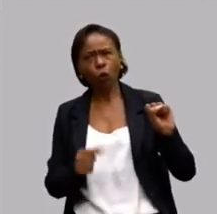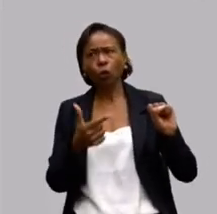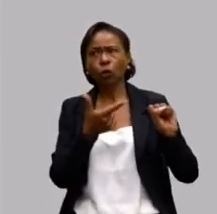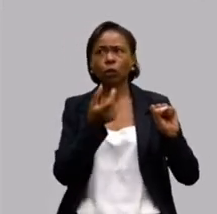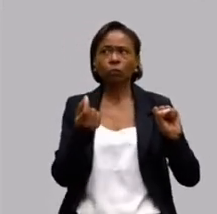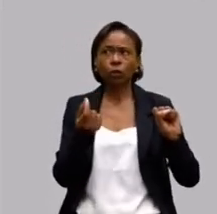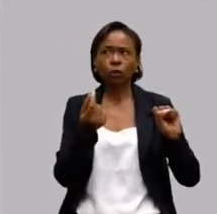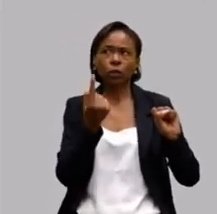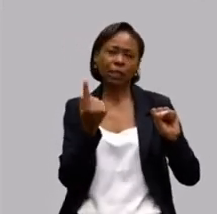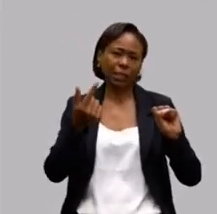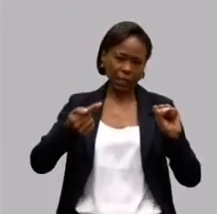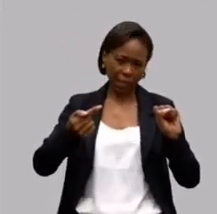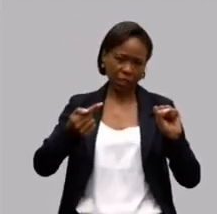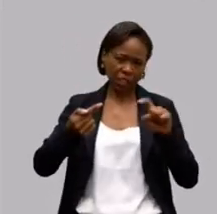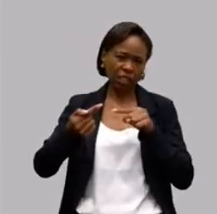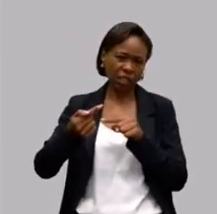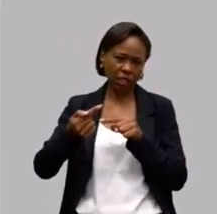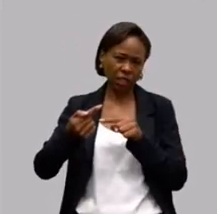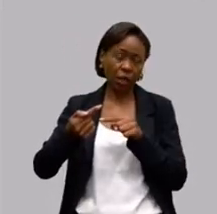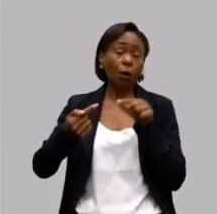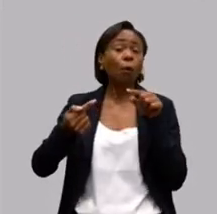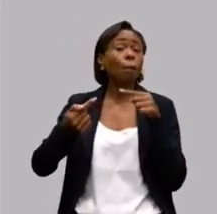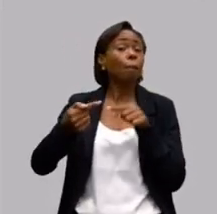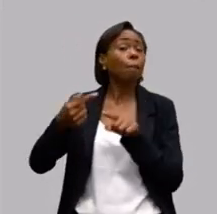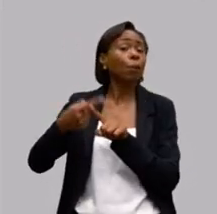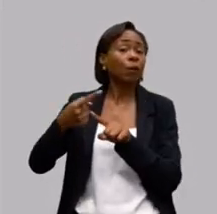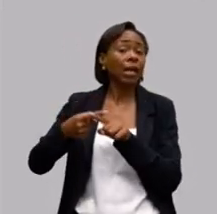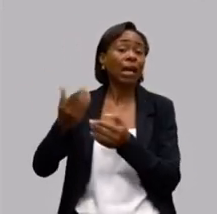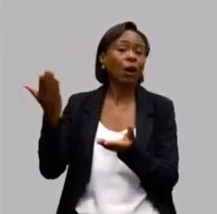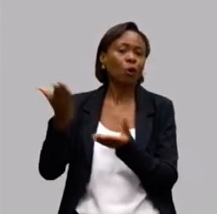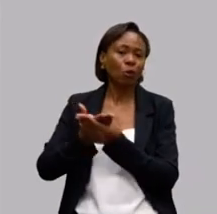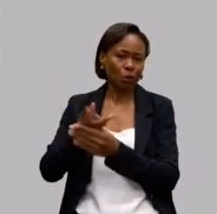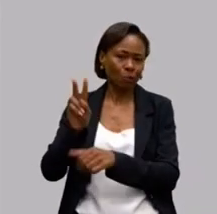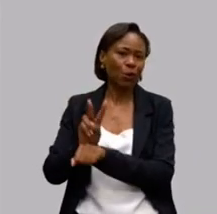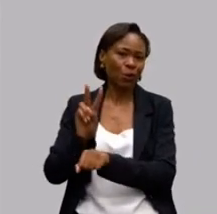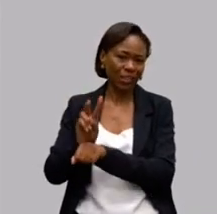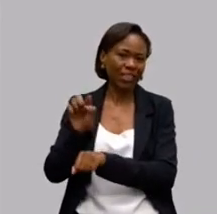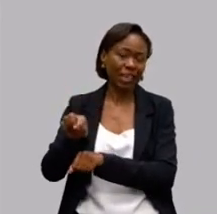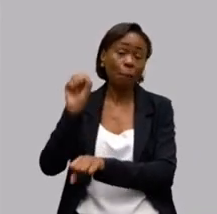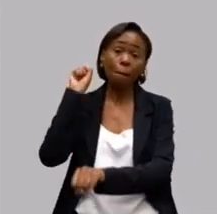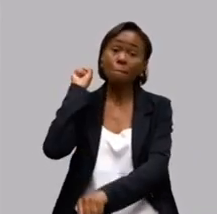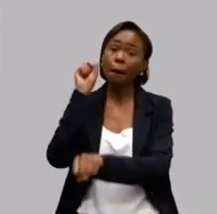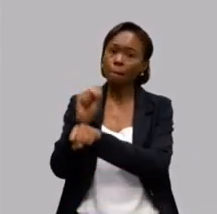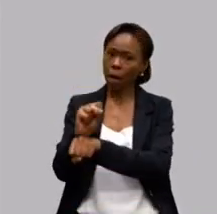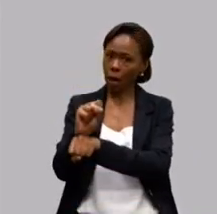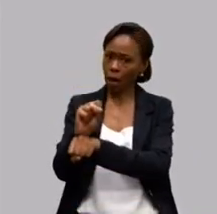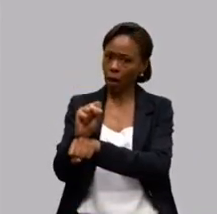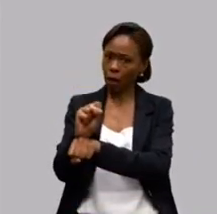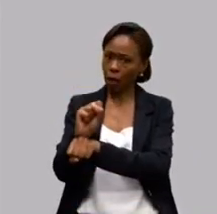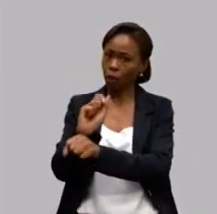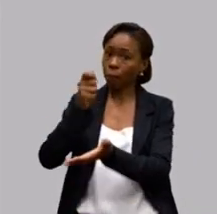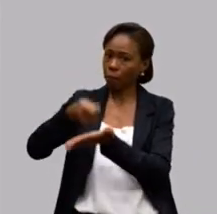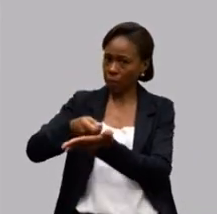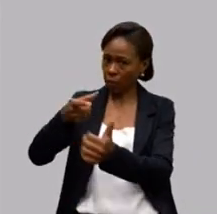2017, porque a gente obteve uma liminar para parar de pagar a dívida, e paramos de pagar a dívida